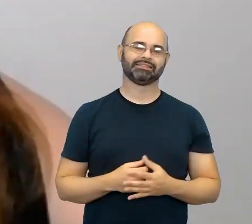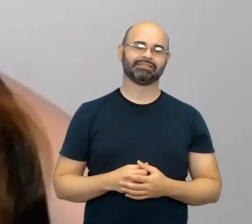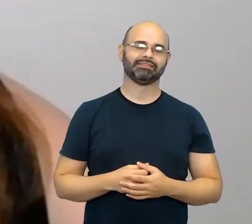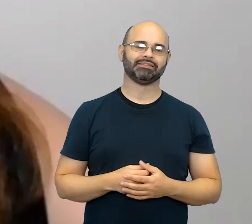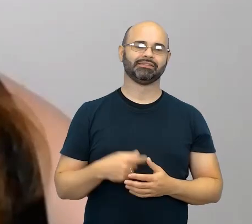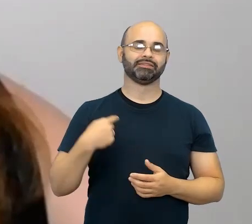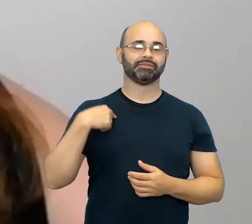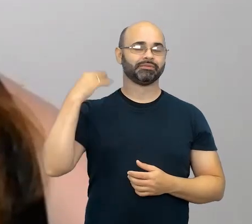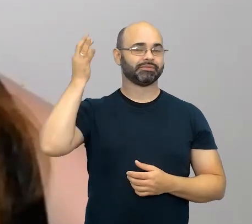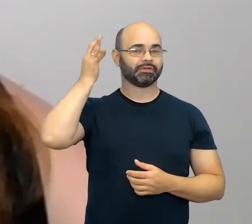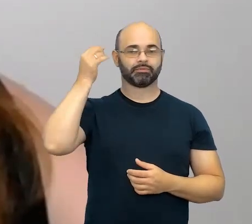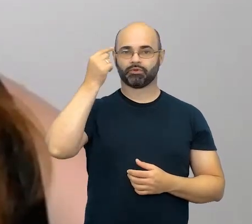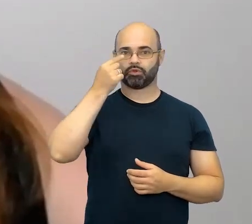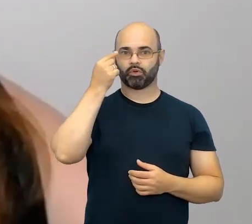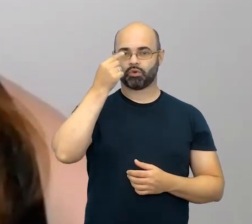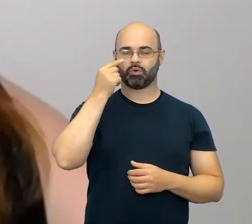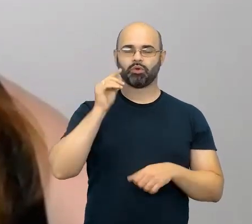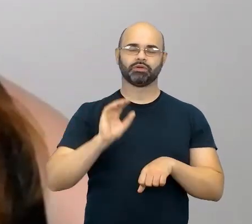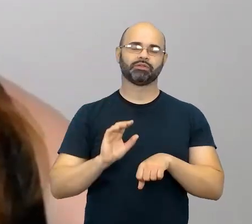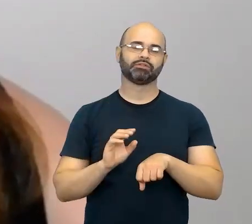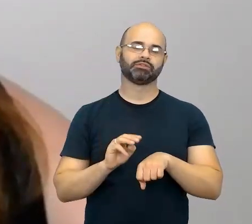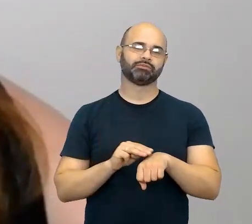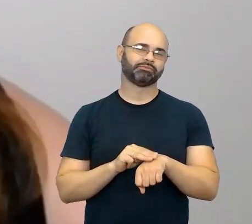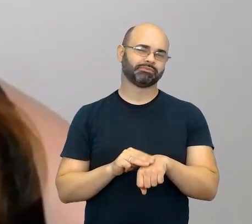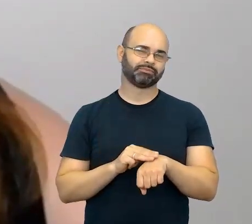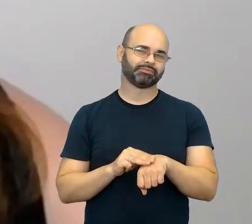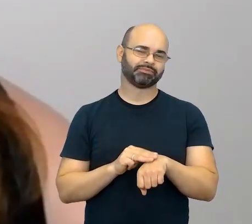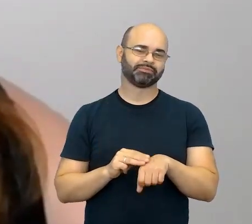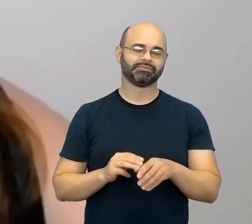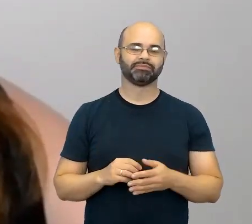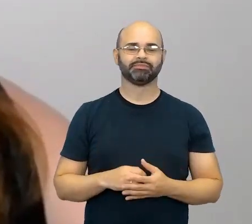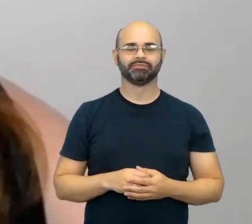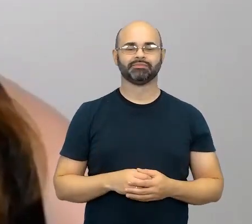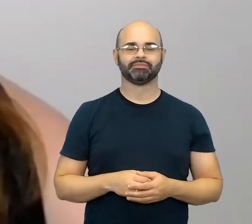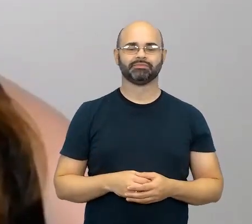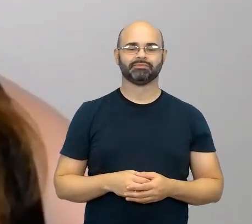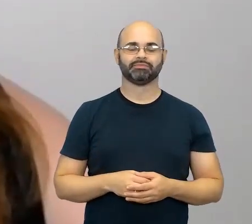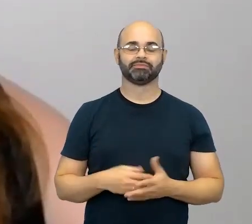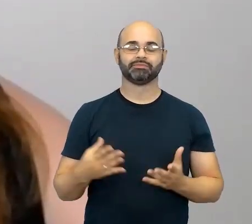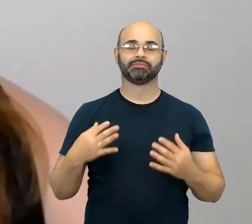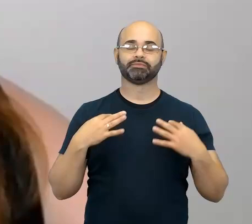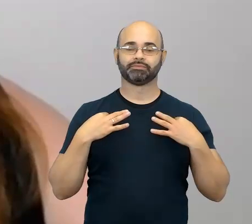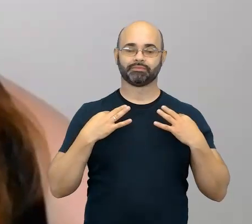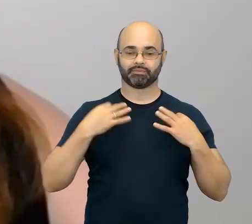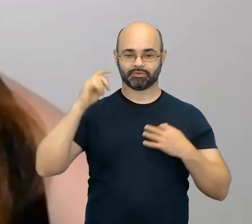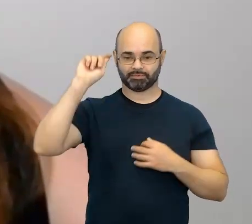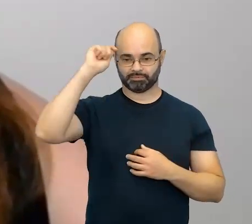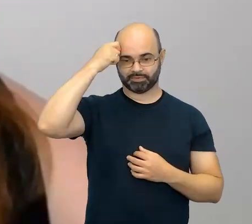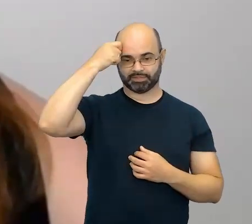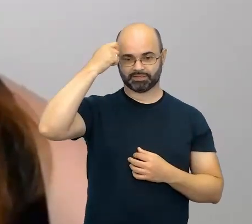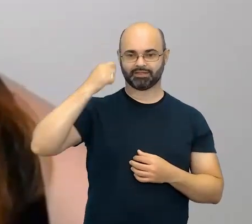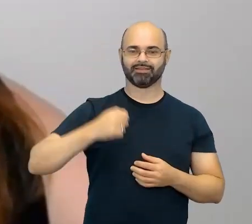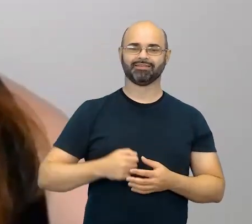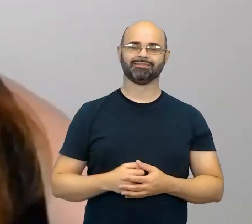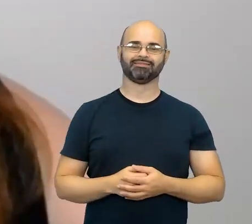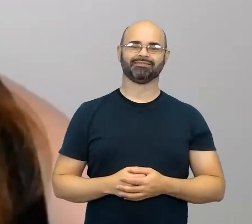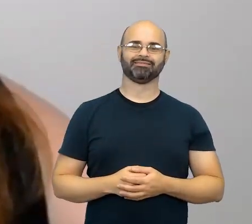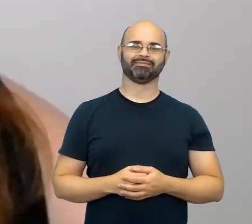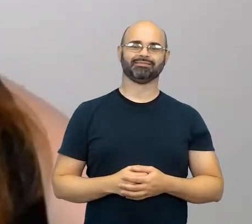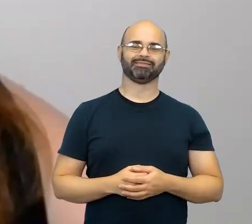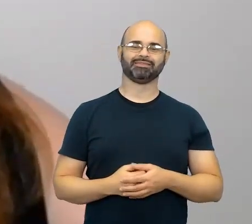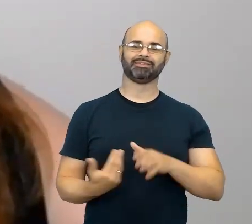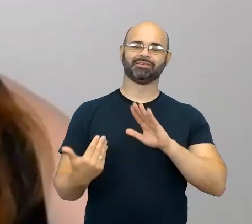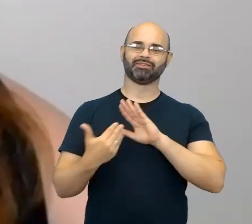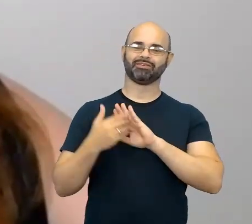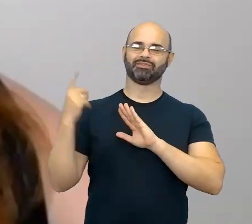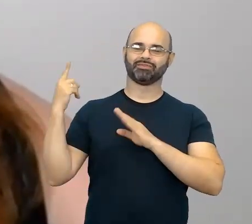tenho cabelos e olhos castanhos, estou utilizando uma blusa preta, e no fundo eu